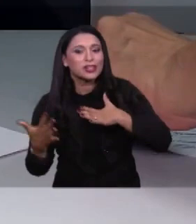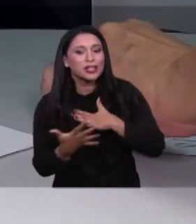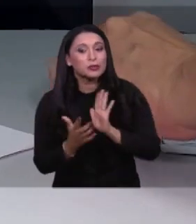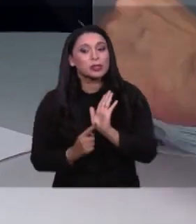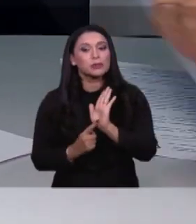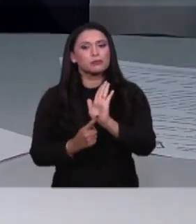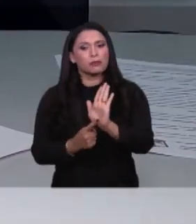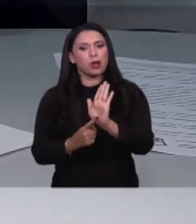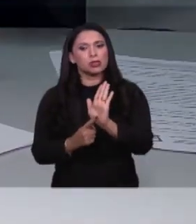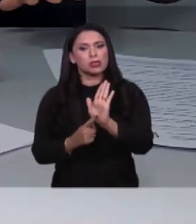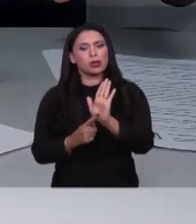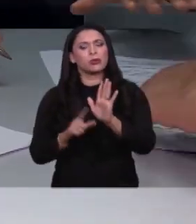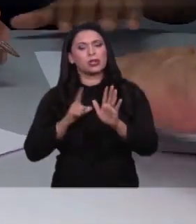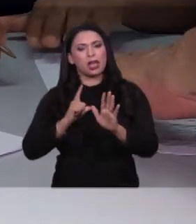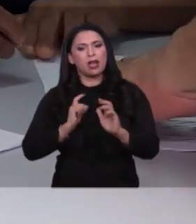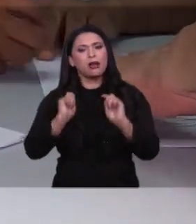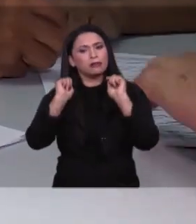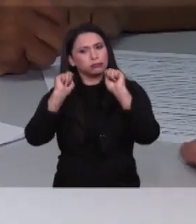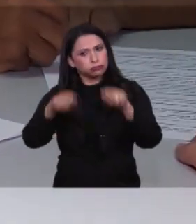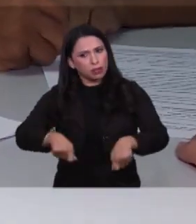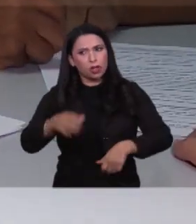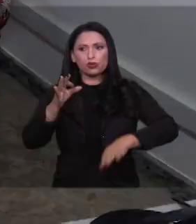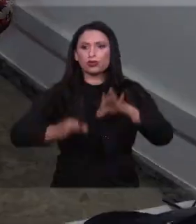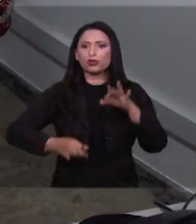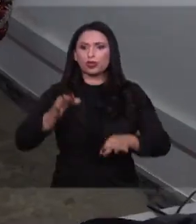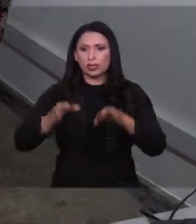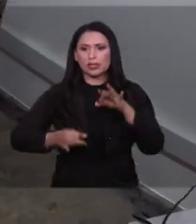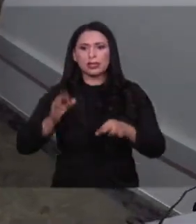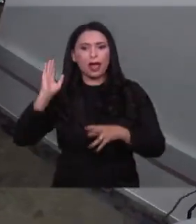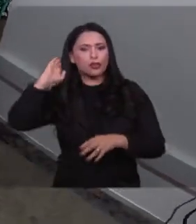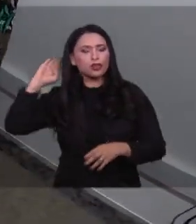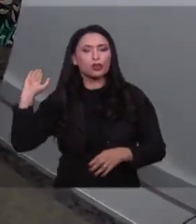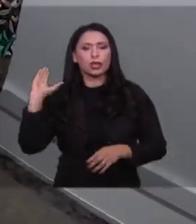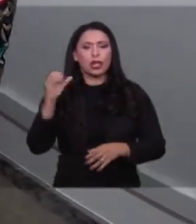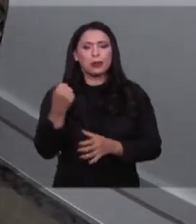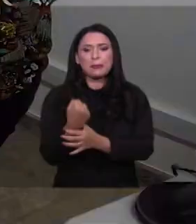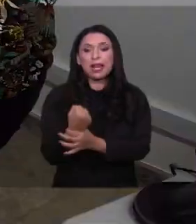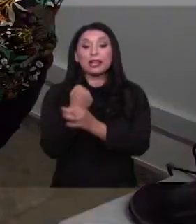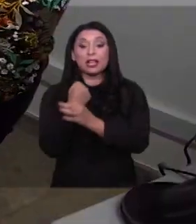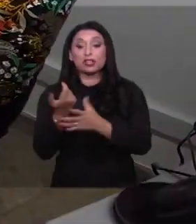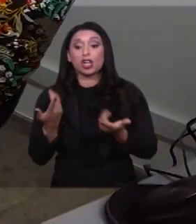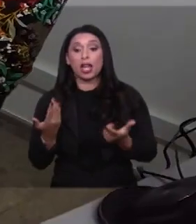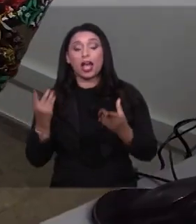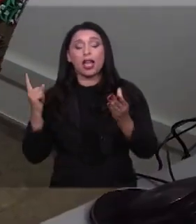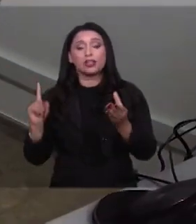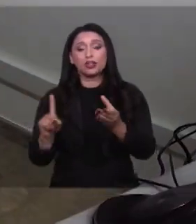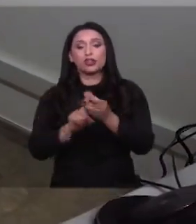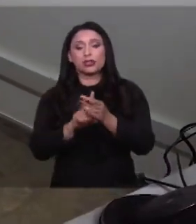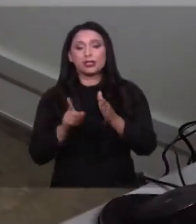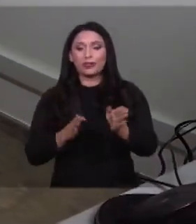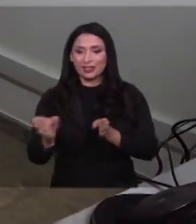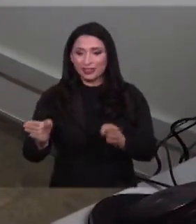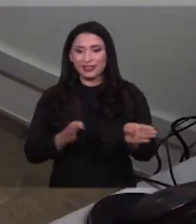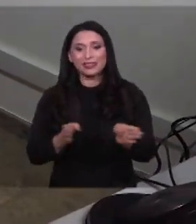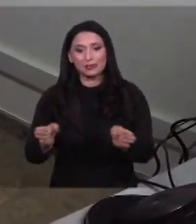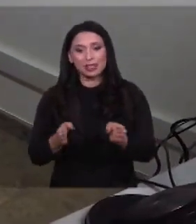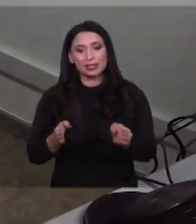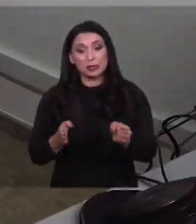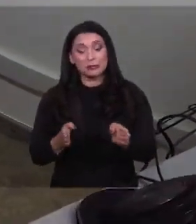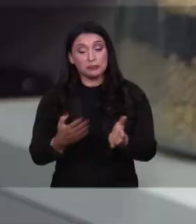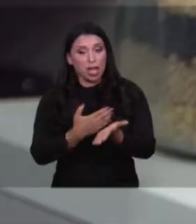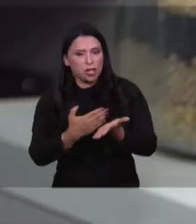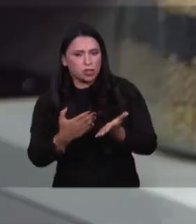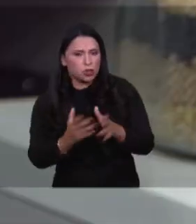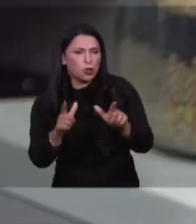a efetividade das ações do Judiciário de Mato Grosso para garantir inclusão e acessibilidade. Estamos começando a